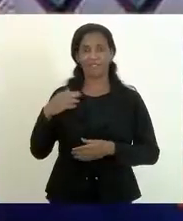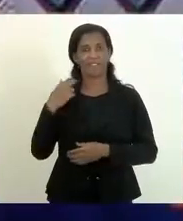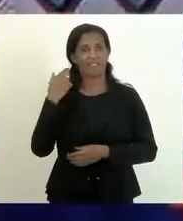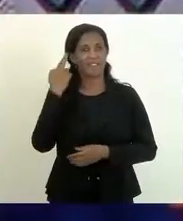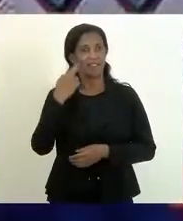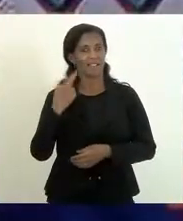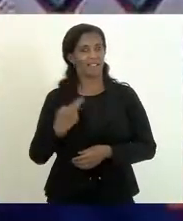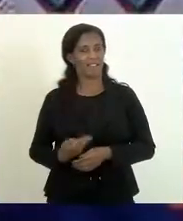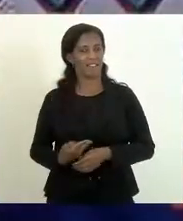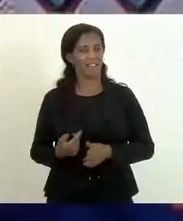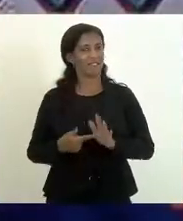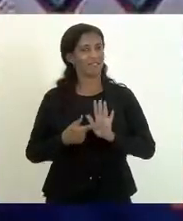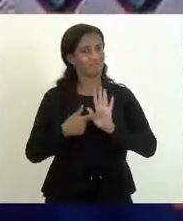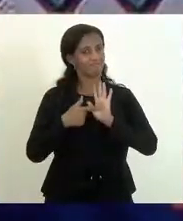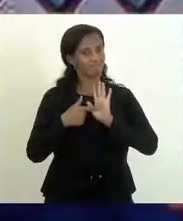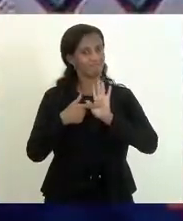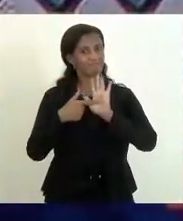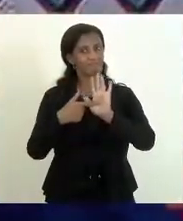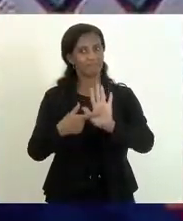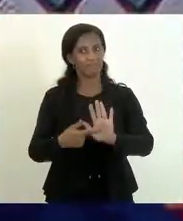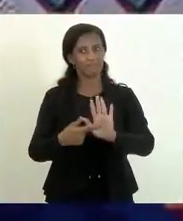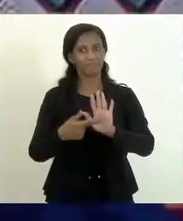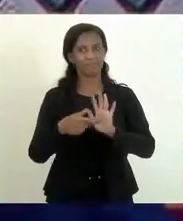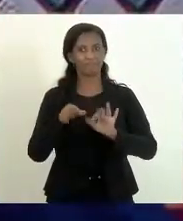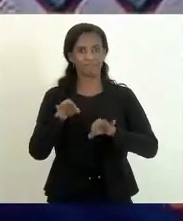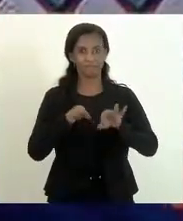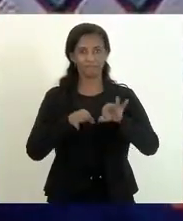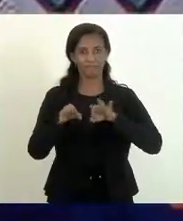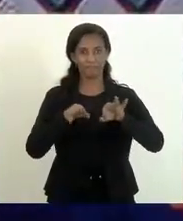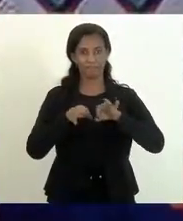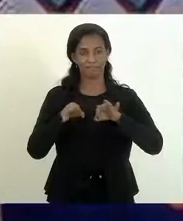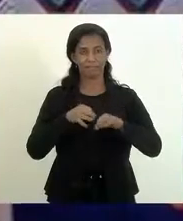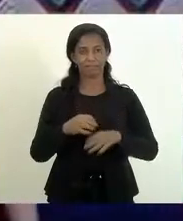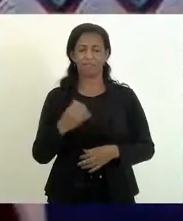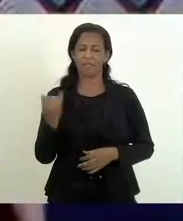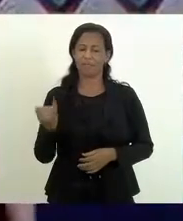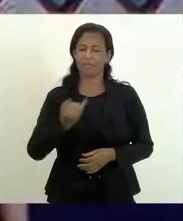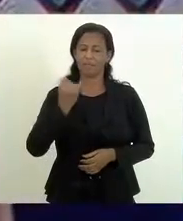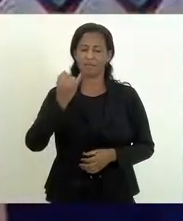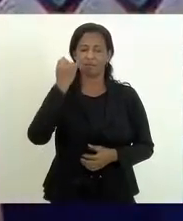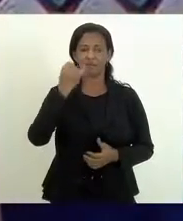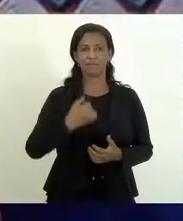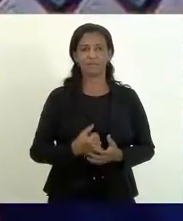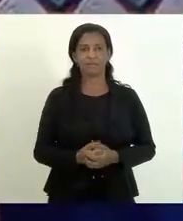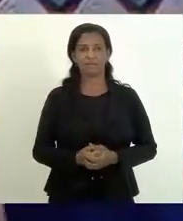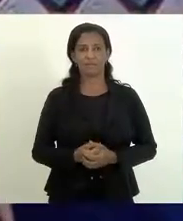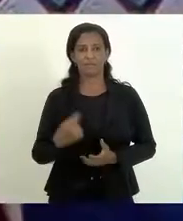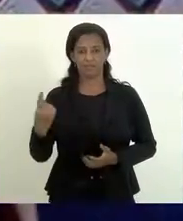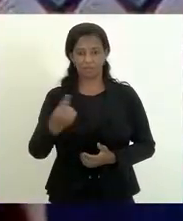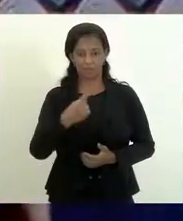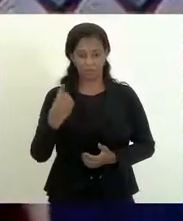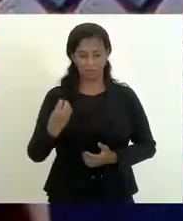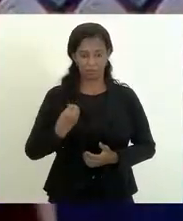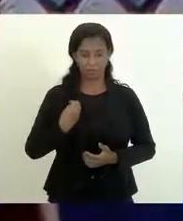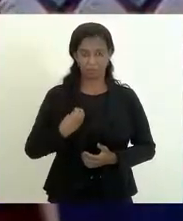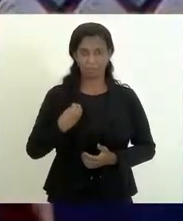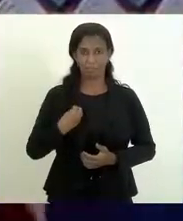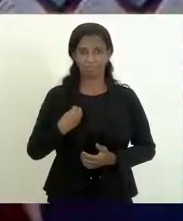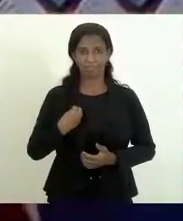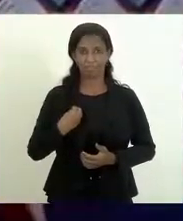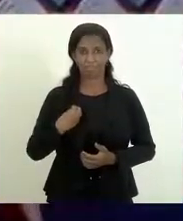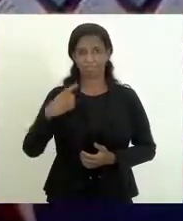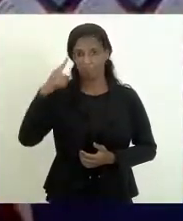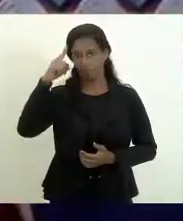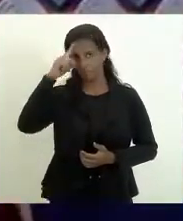pela apresentação desse projeto tão importante. Nós temos vivido dias